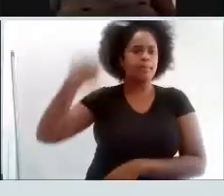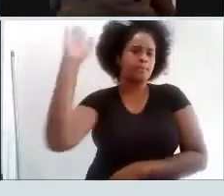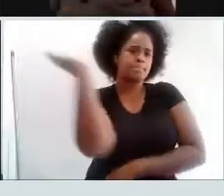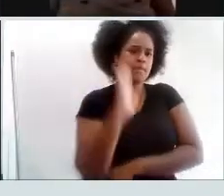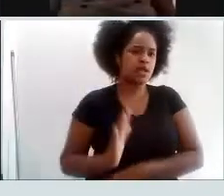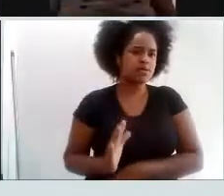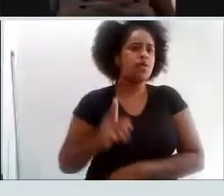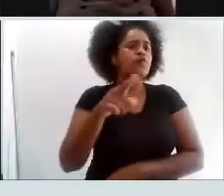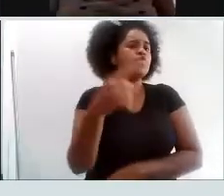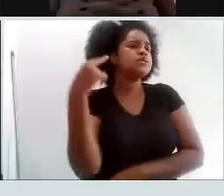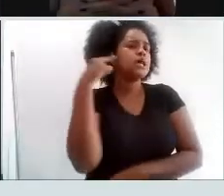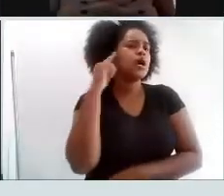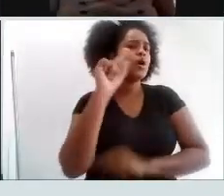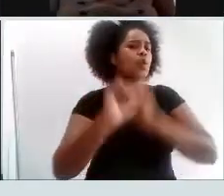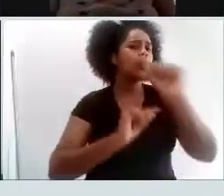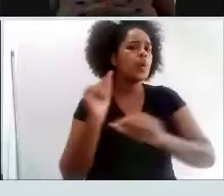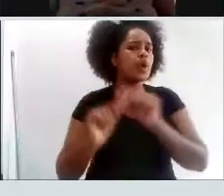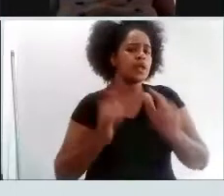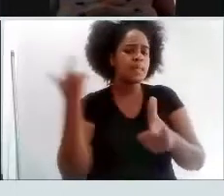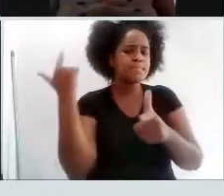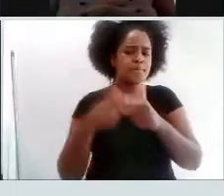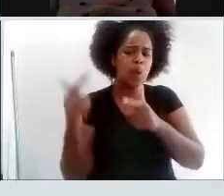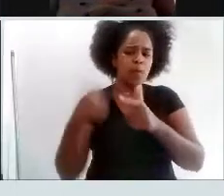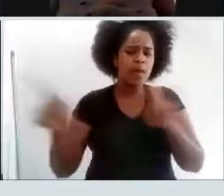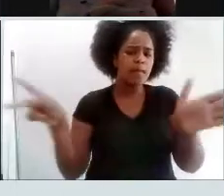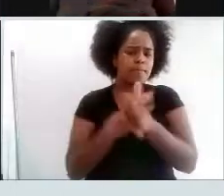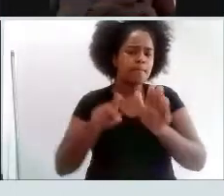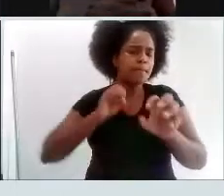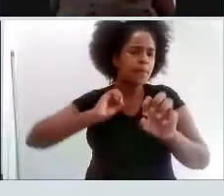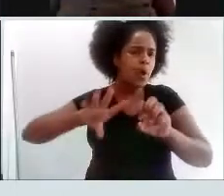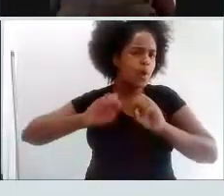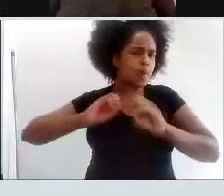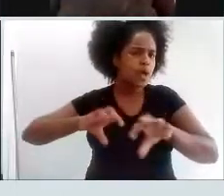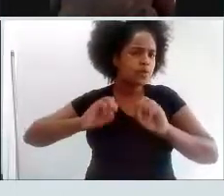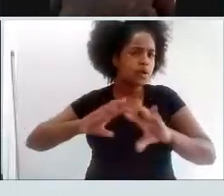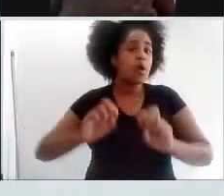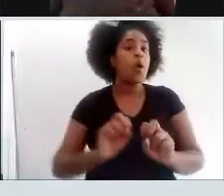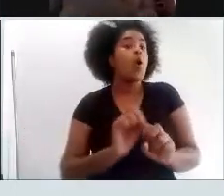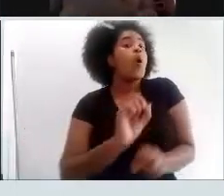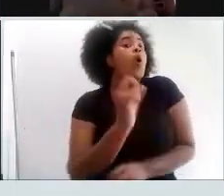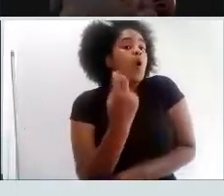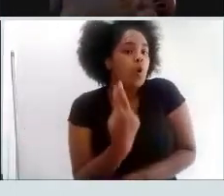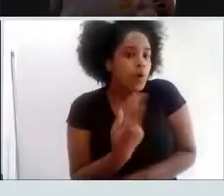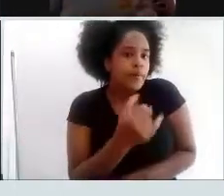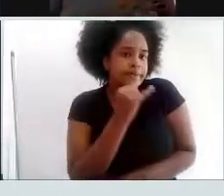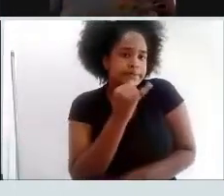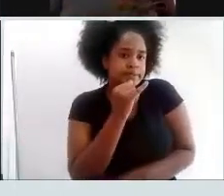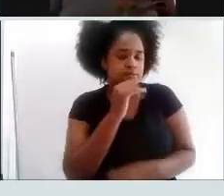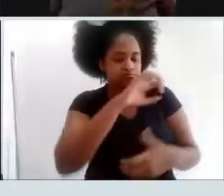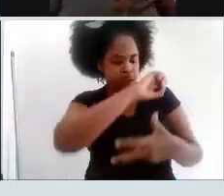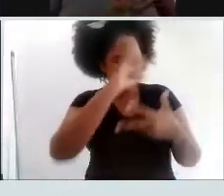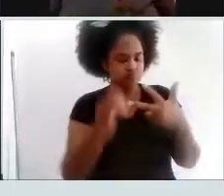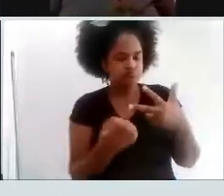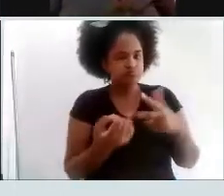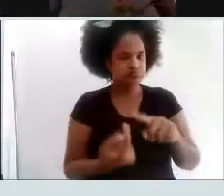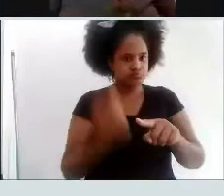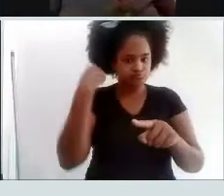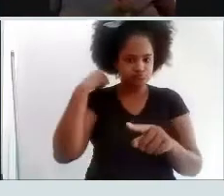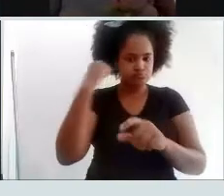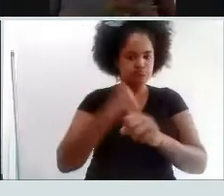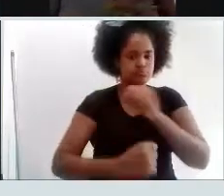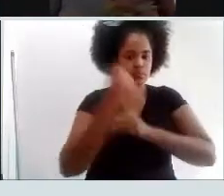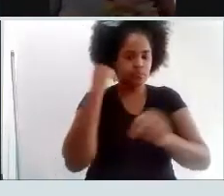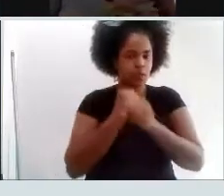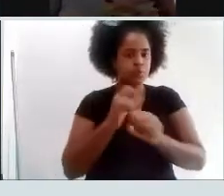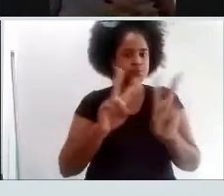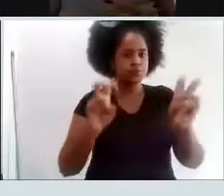brasileira na atualidade? Ou o tema do Enem do ano passado, que era o estigma, né, das doenças mentais. Você olhar para o tema